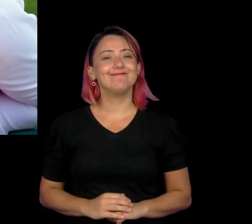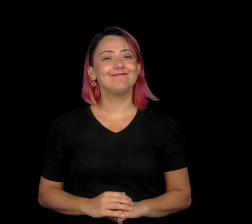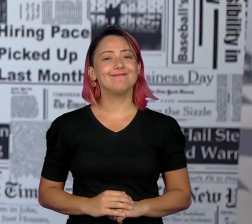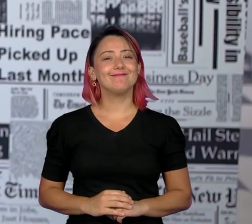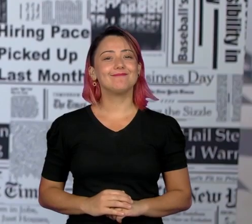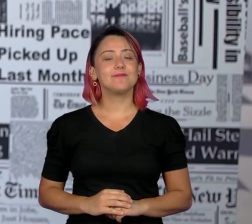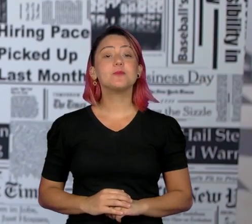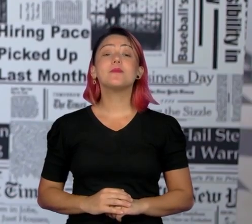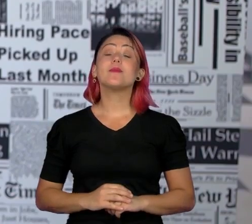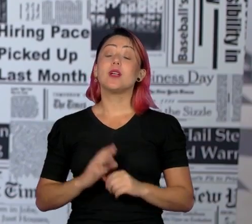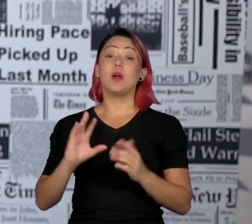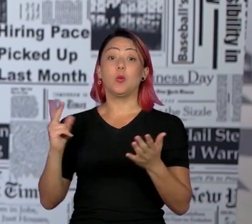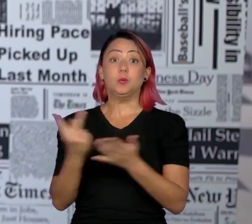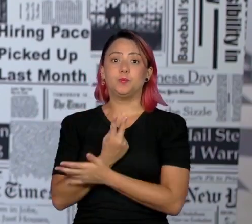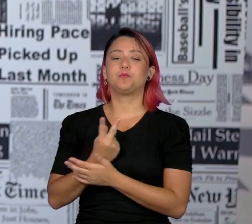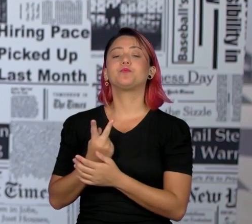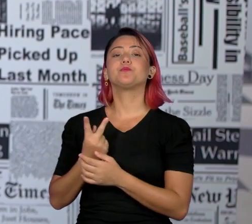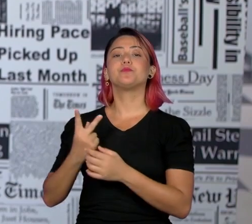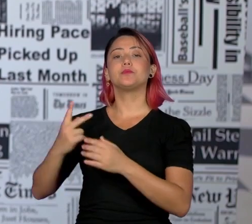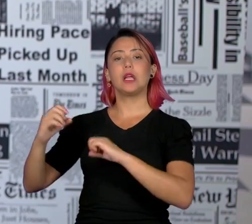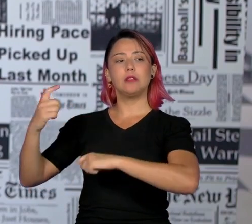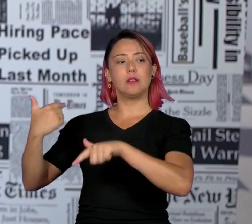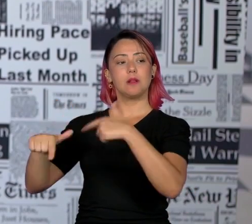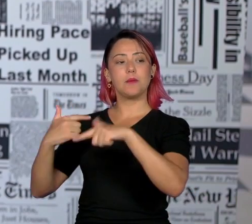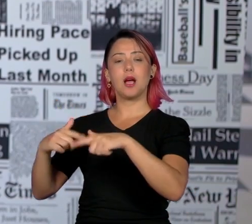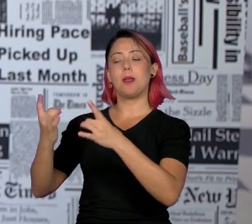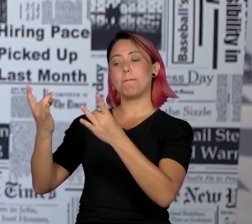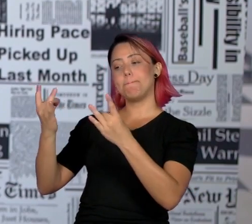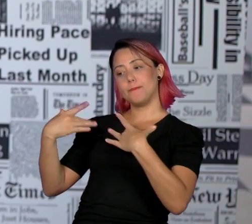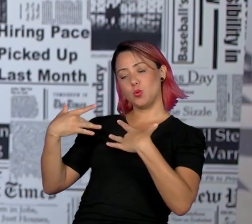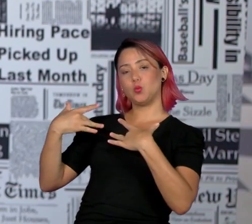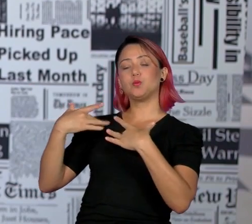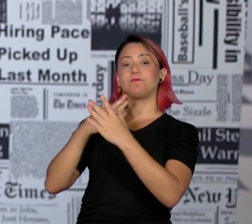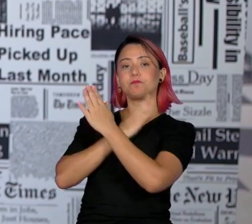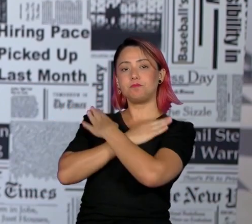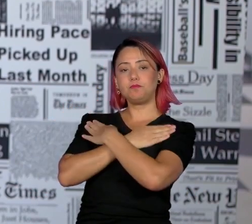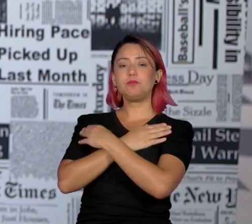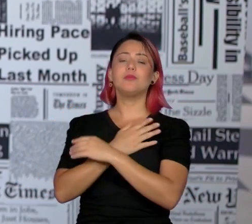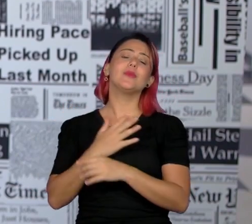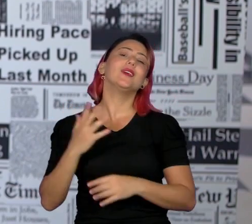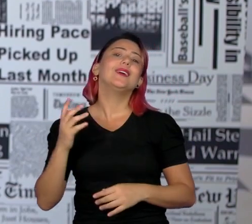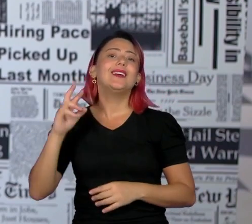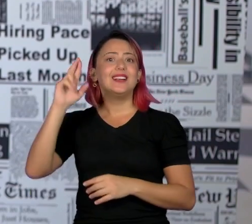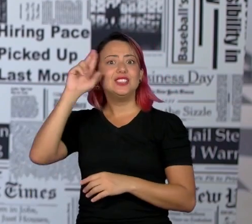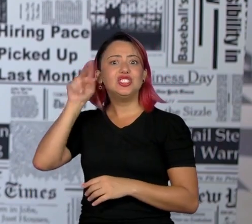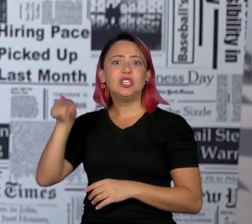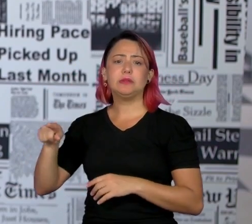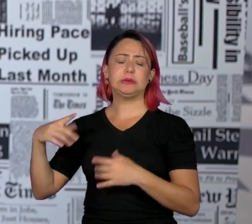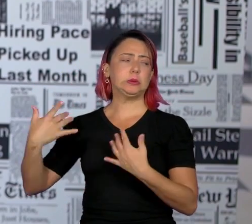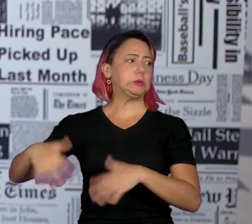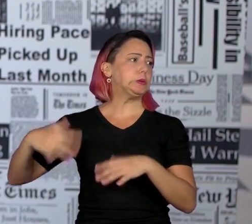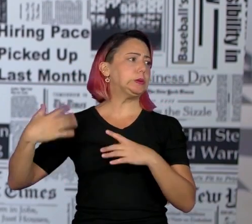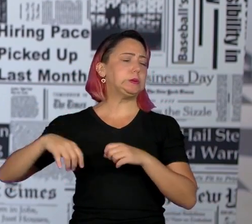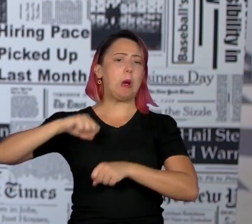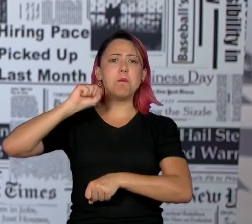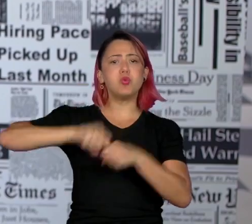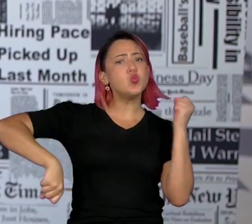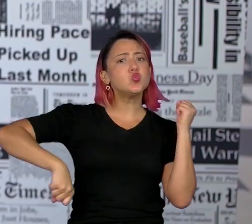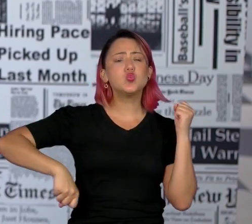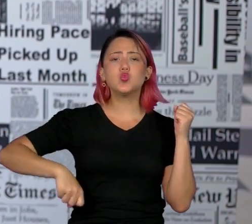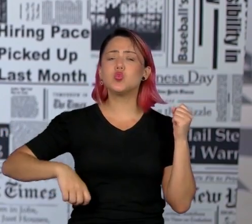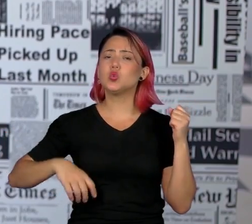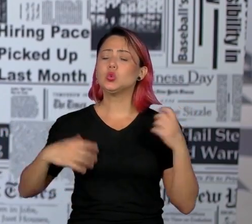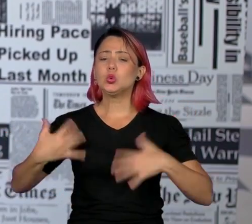Eu fui mandada embora do meu emprego. Era um emprego onde minha chefe era muito abusadora, sofria muito